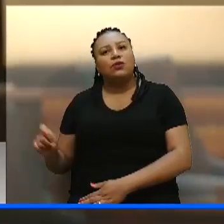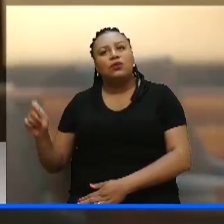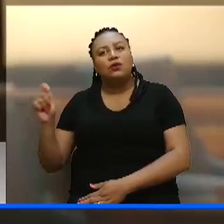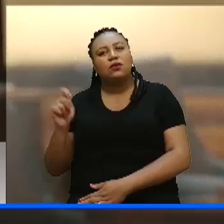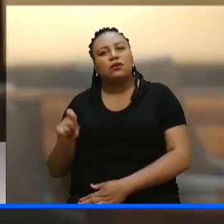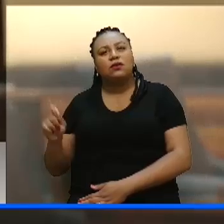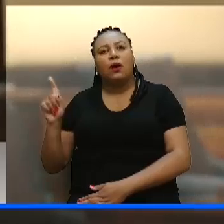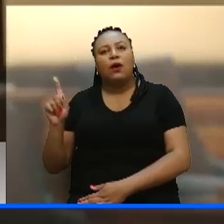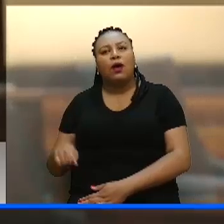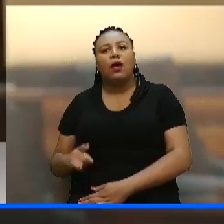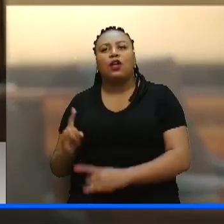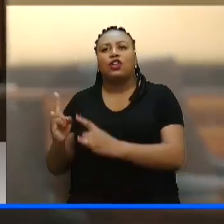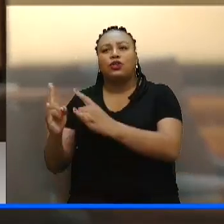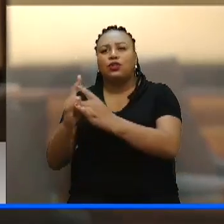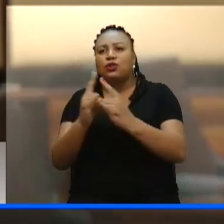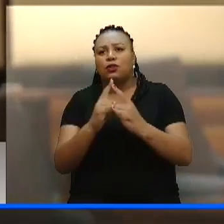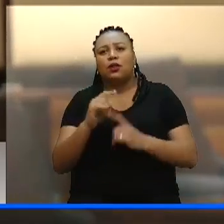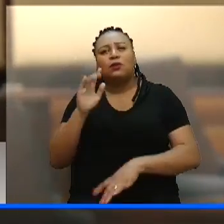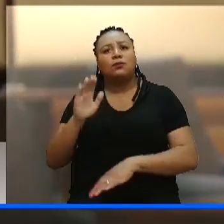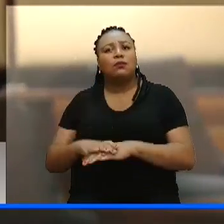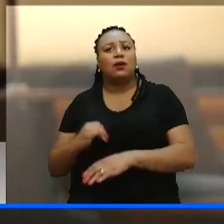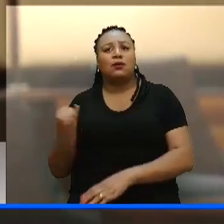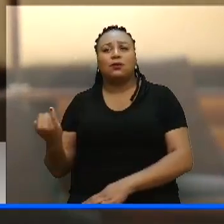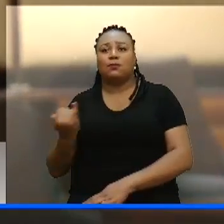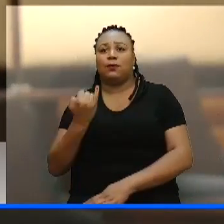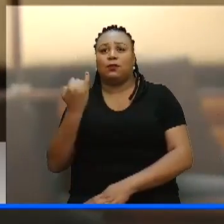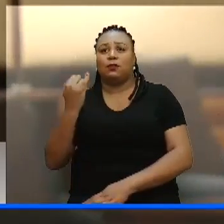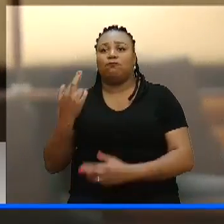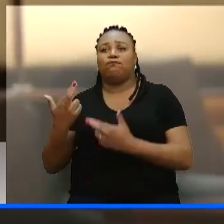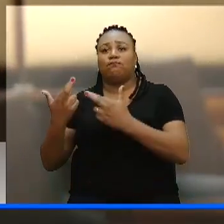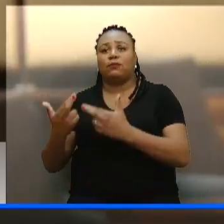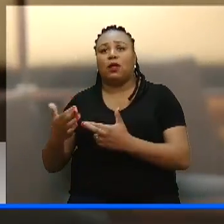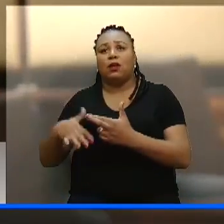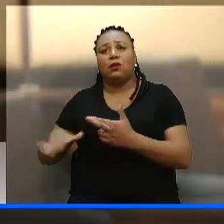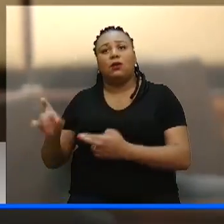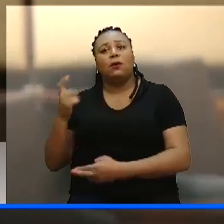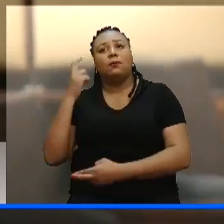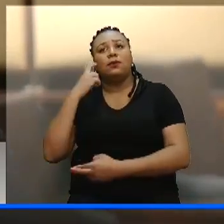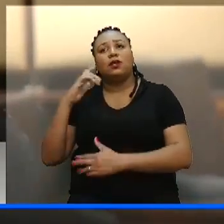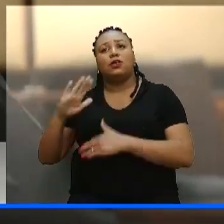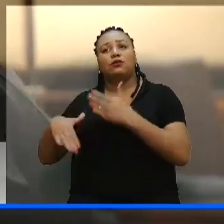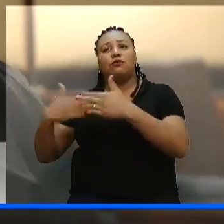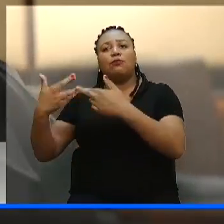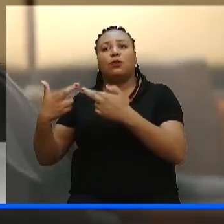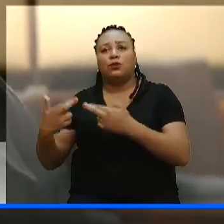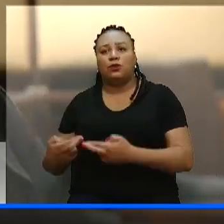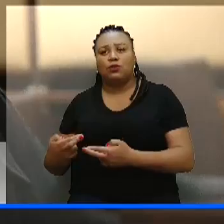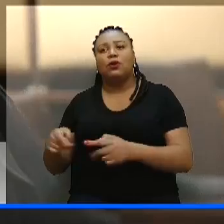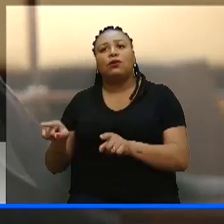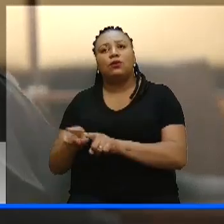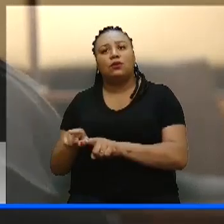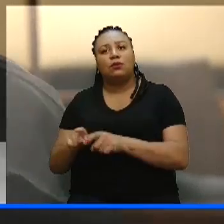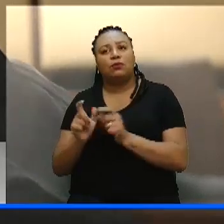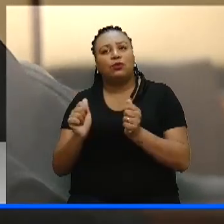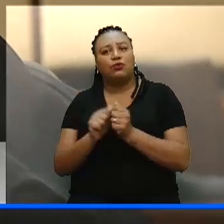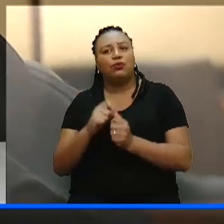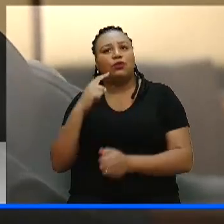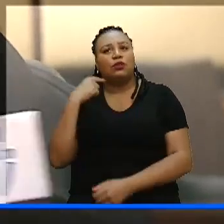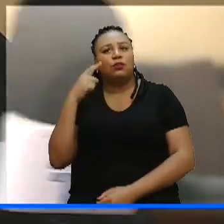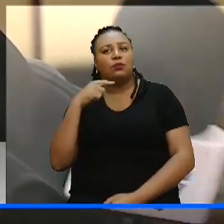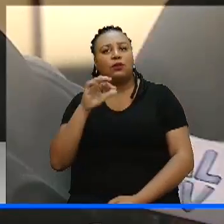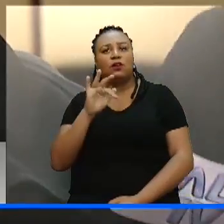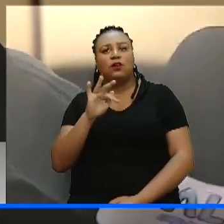uma das entidades das mais importantes da região no que diz respeito a pensar o desenvolvimento da região e tive também é que o deputado fábio